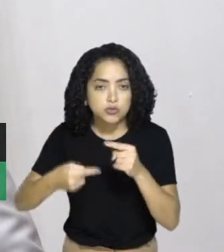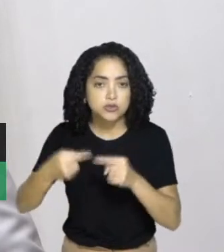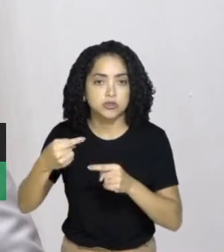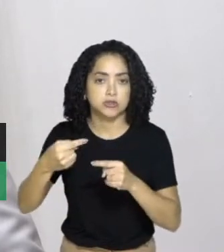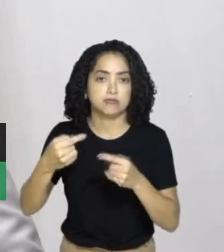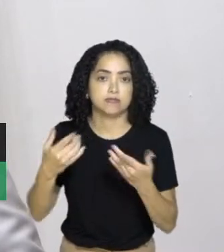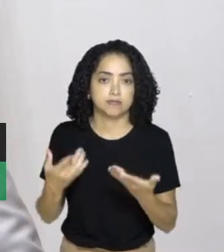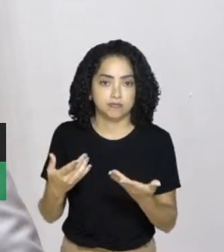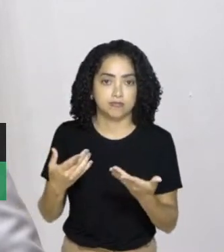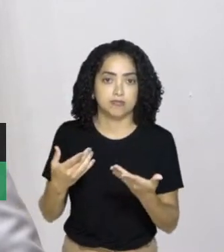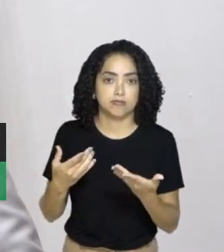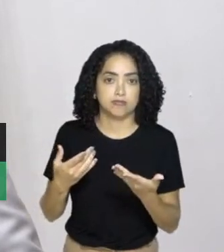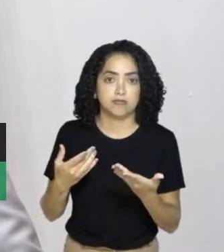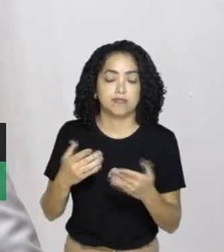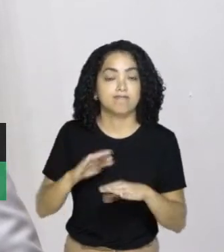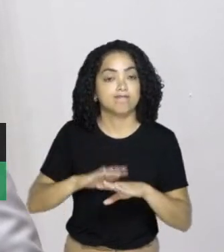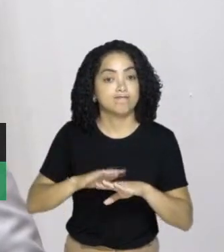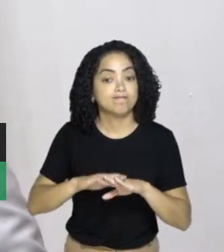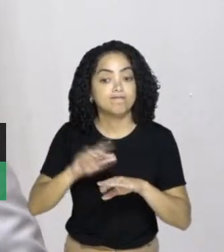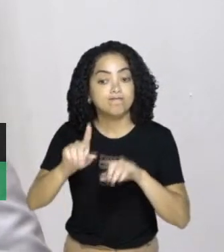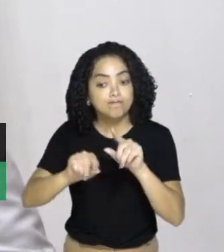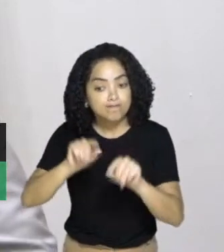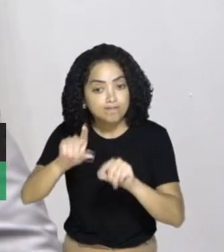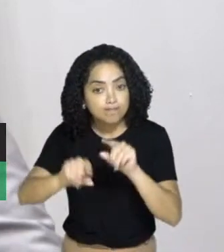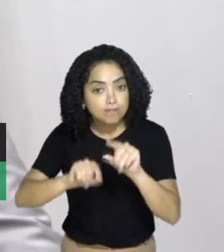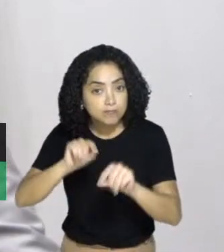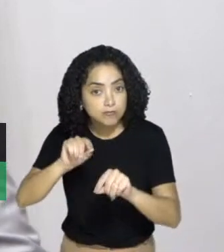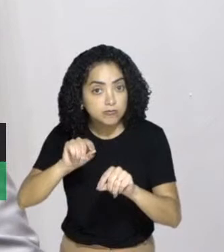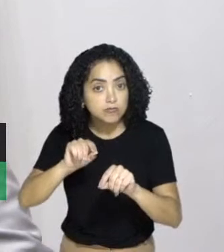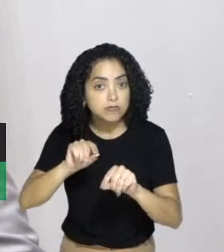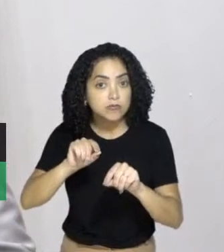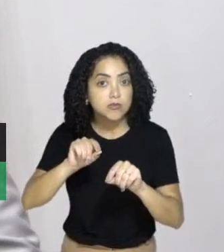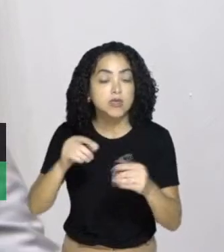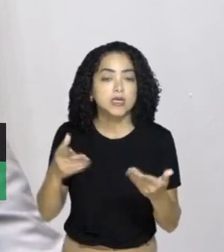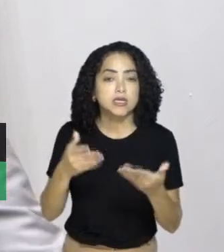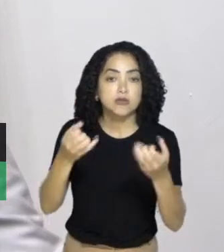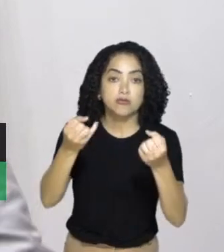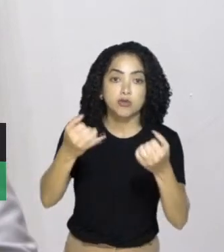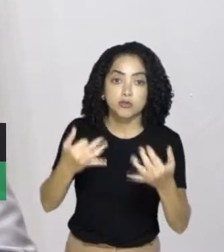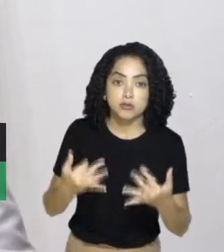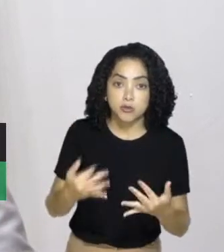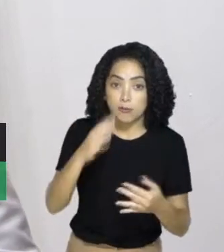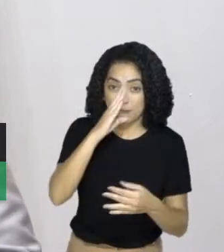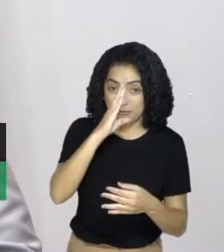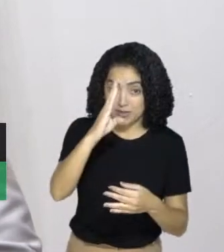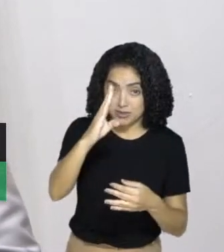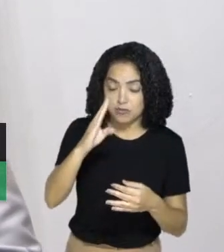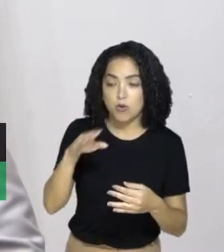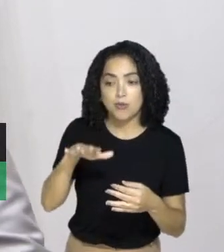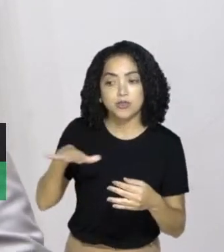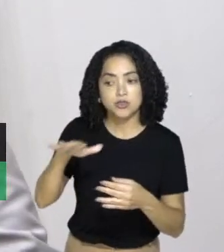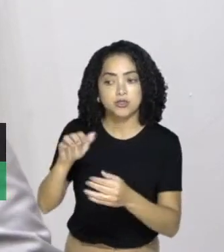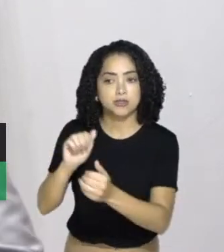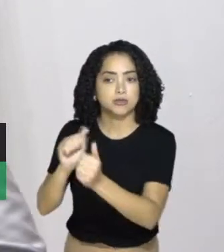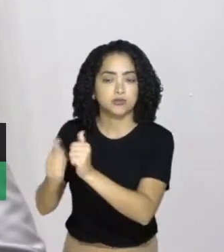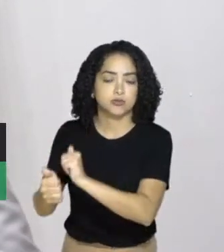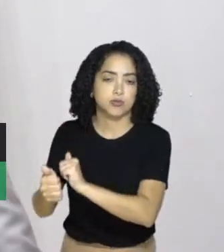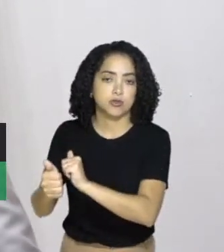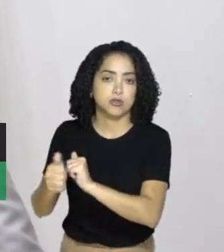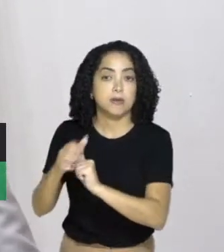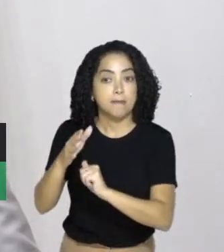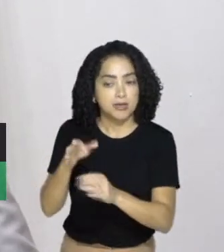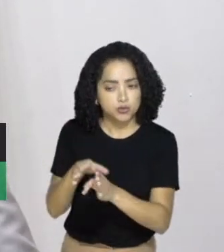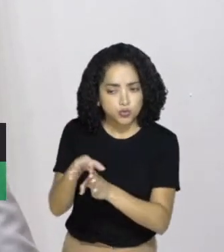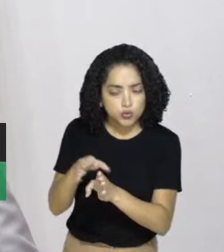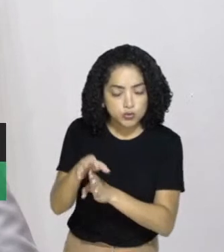mulher. Ela teve opção em alguma dessas situações que foram levantadas, principalmente em relação ao esporte. Conselho para você, meninas,